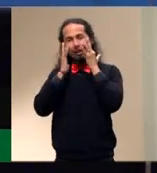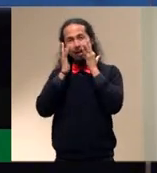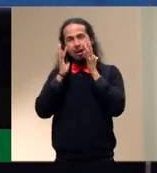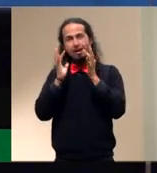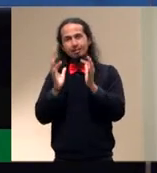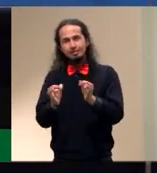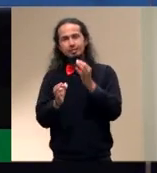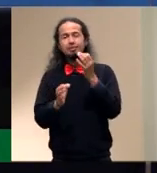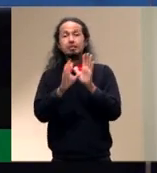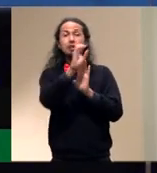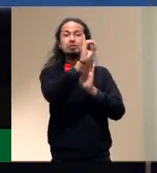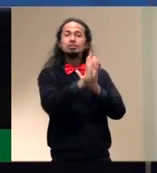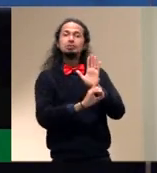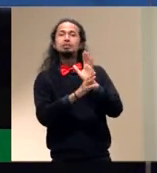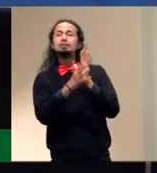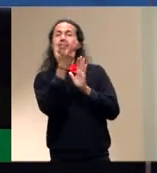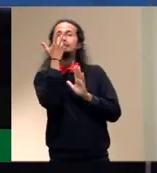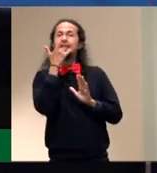sobretudo à infância.